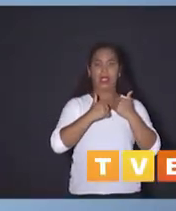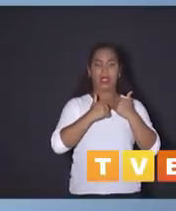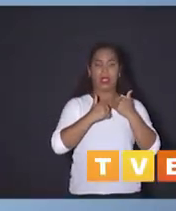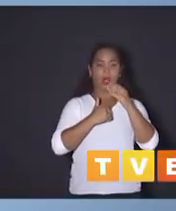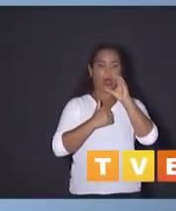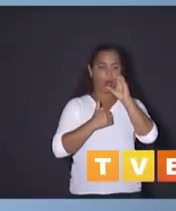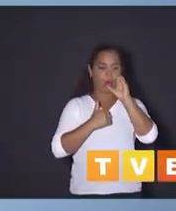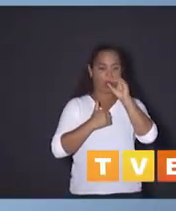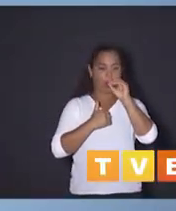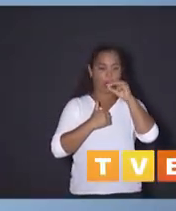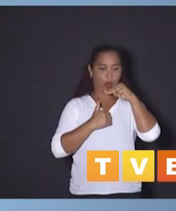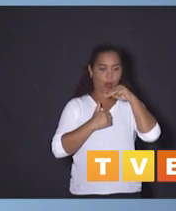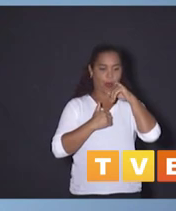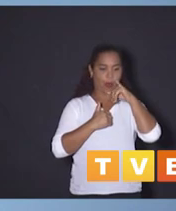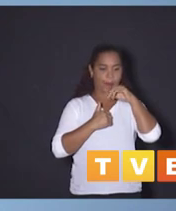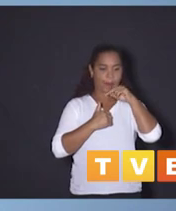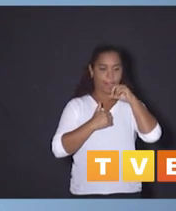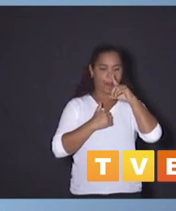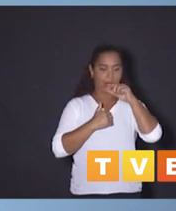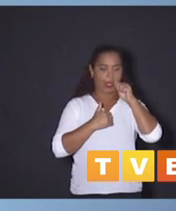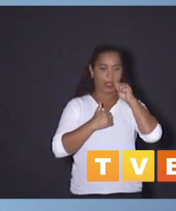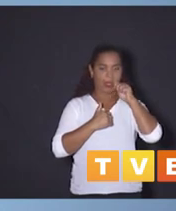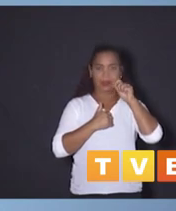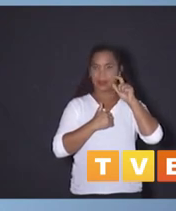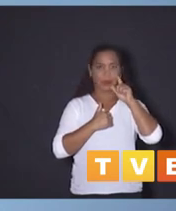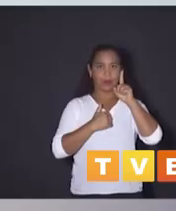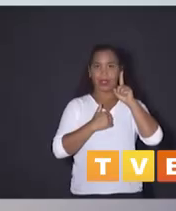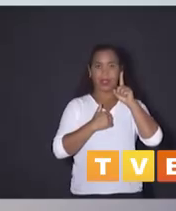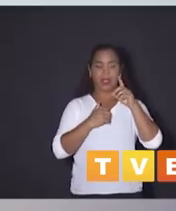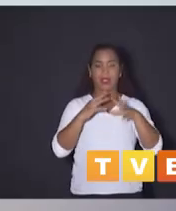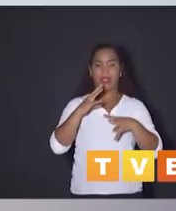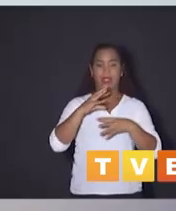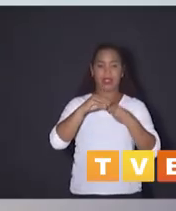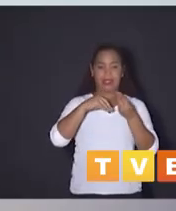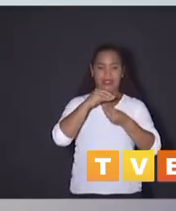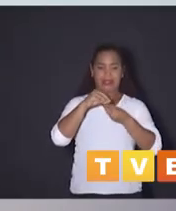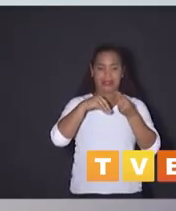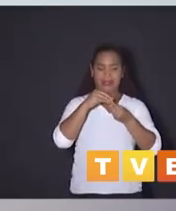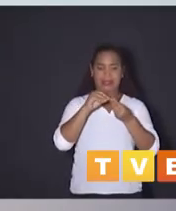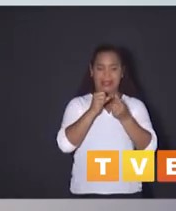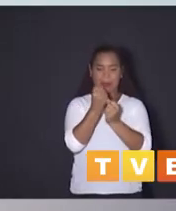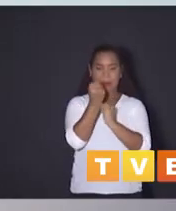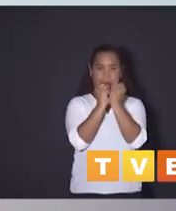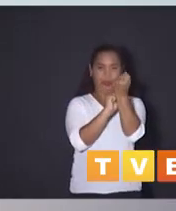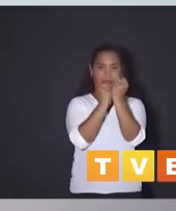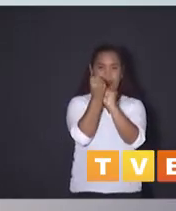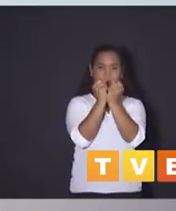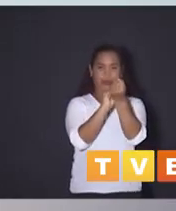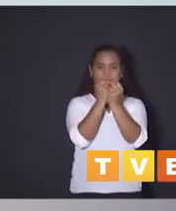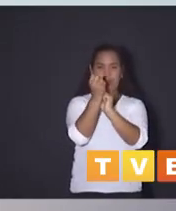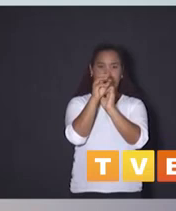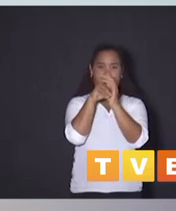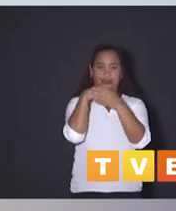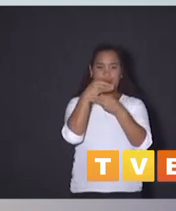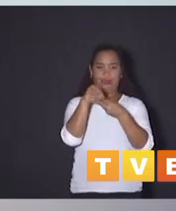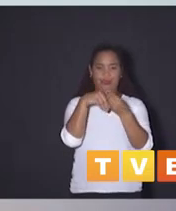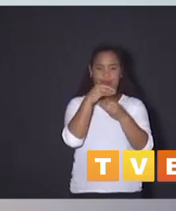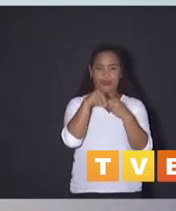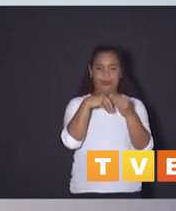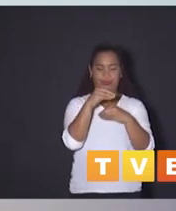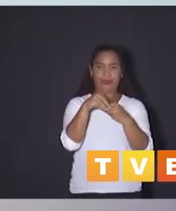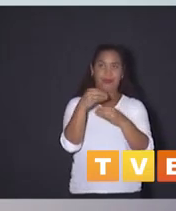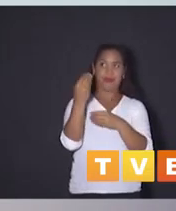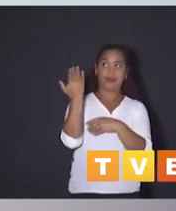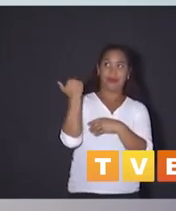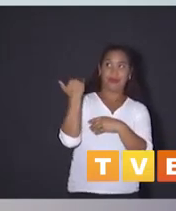pessoal nem sequer é alimento é um conjunto de de coisas processadas que já deixou de ser alimento há muito tempo lá na sua